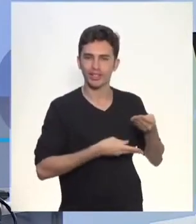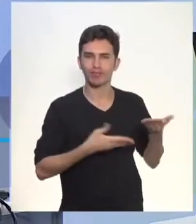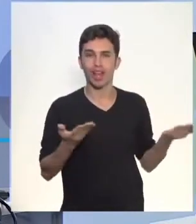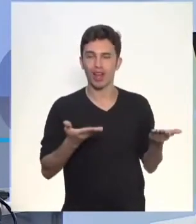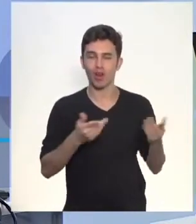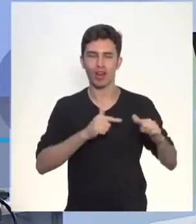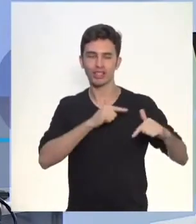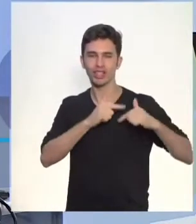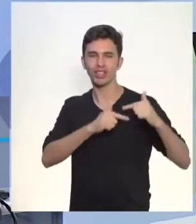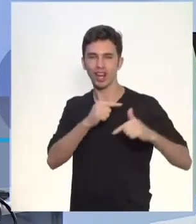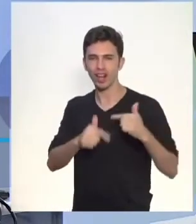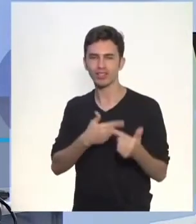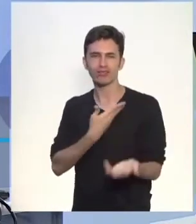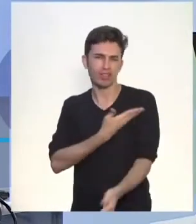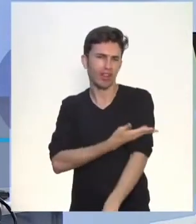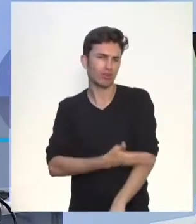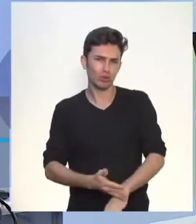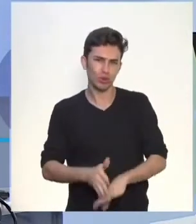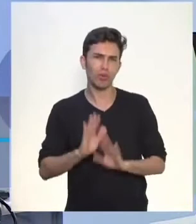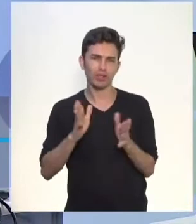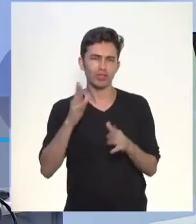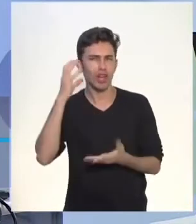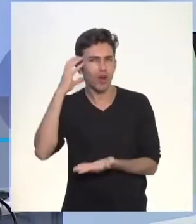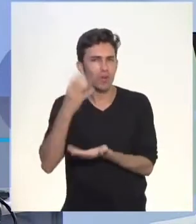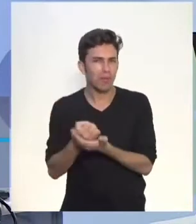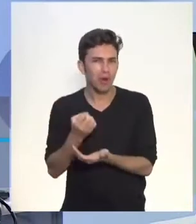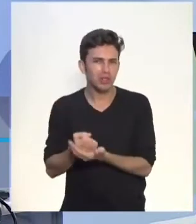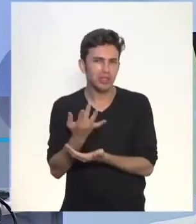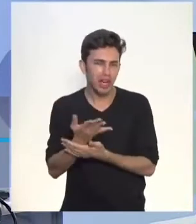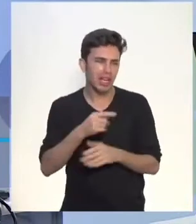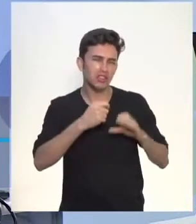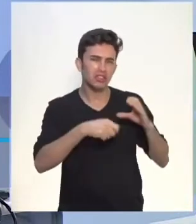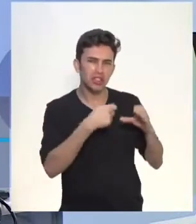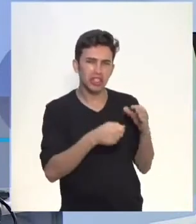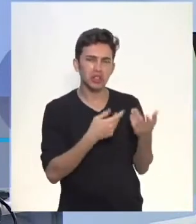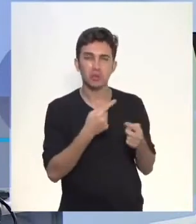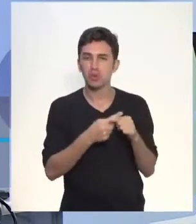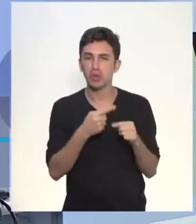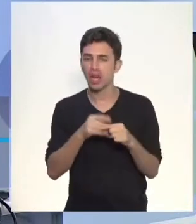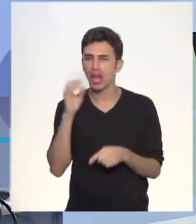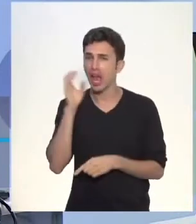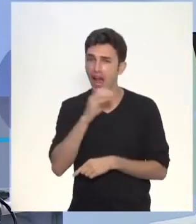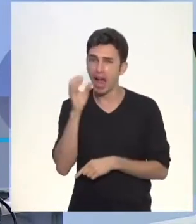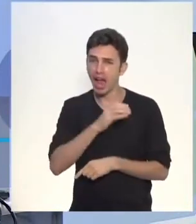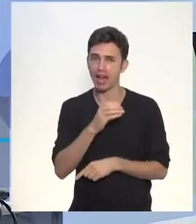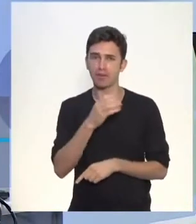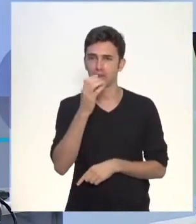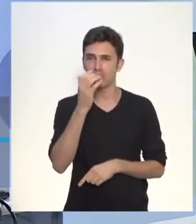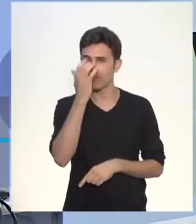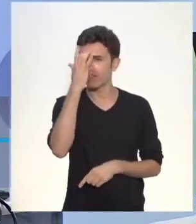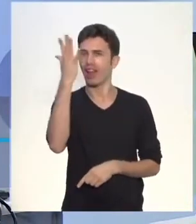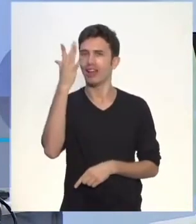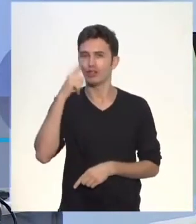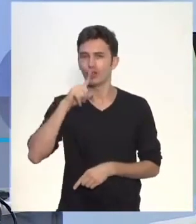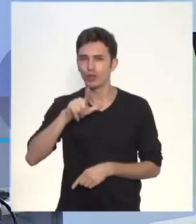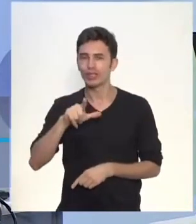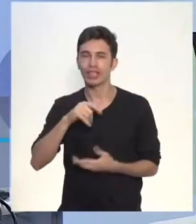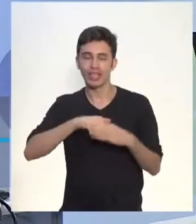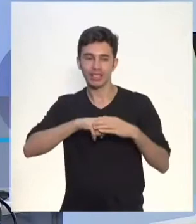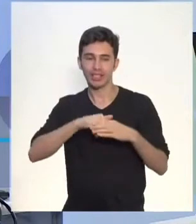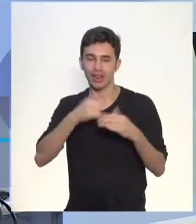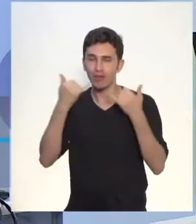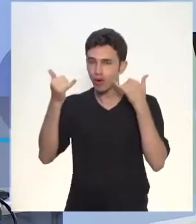as aulas hoje está muito acostumada com isso, porque são formas muito mais práticas, muito mais rápidas, mais objetivas aí de conseguir